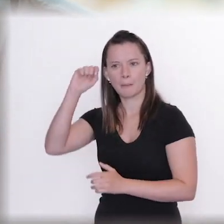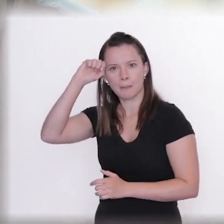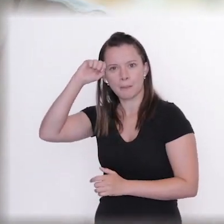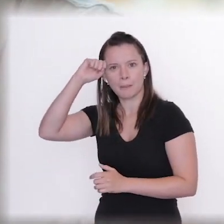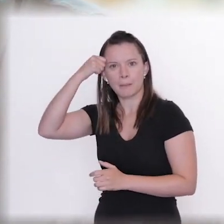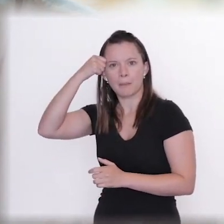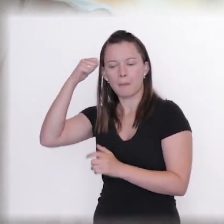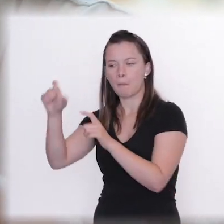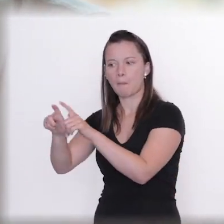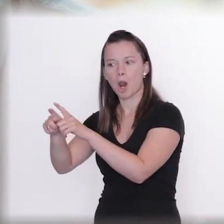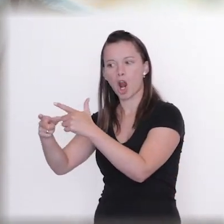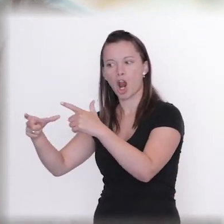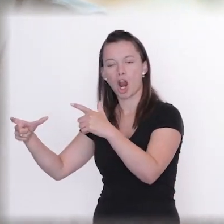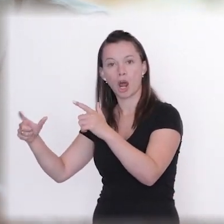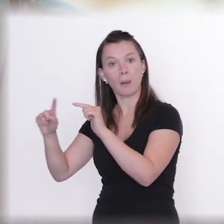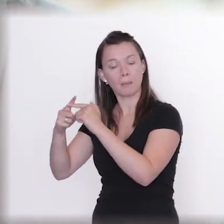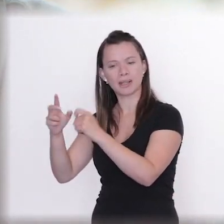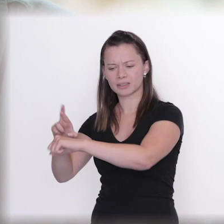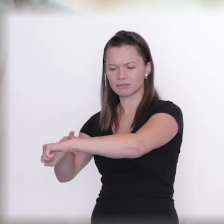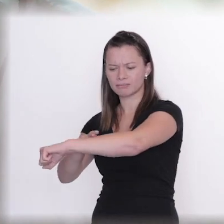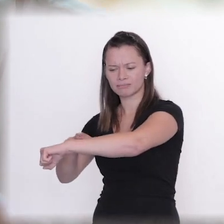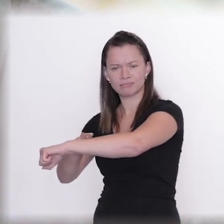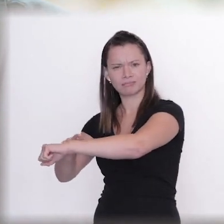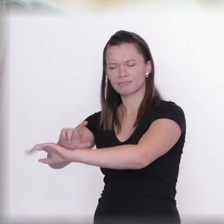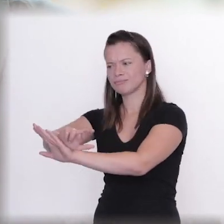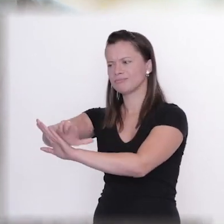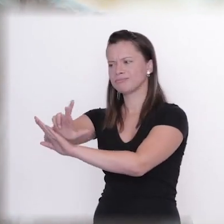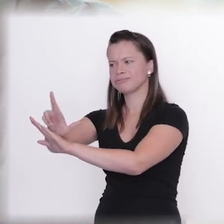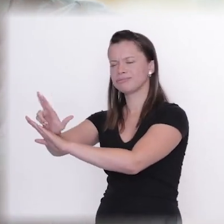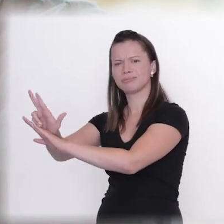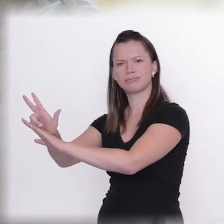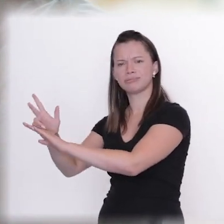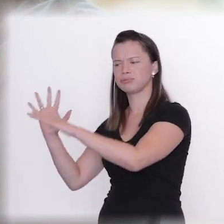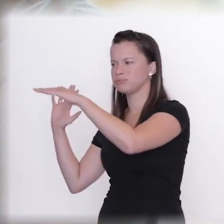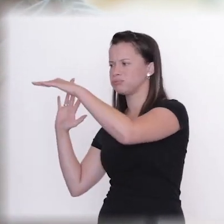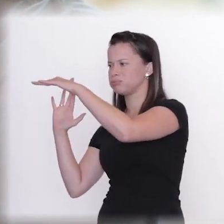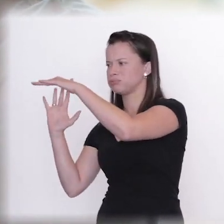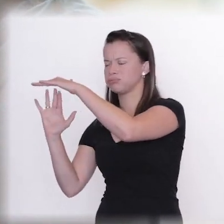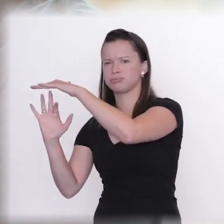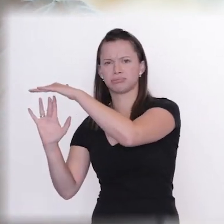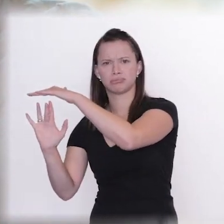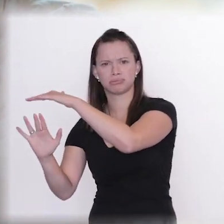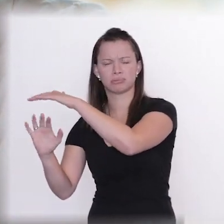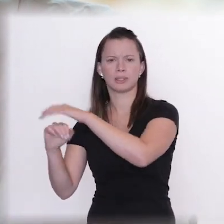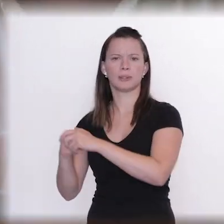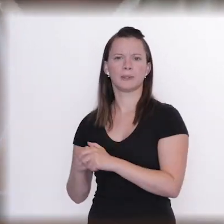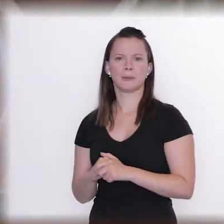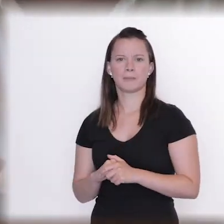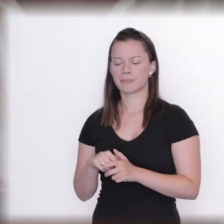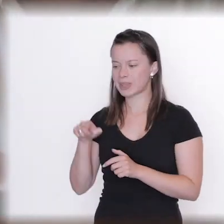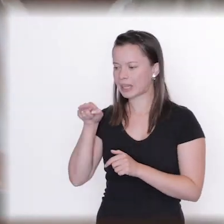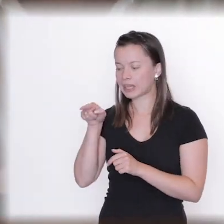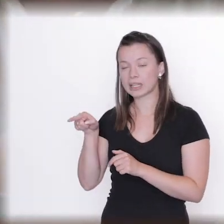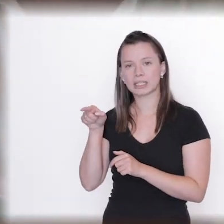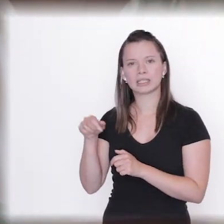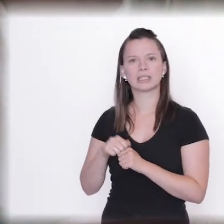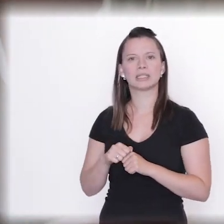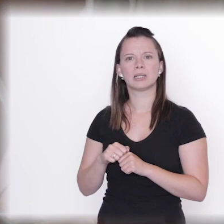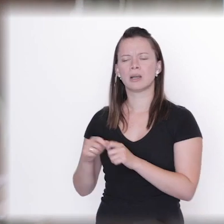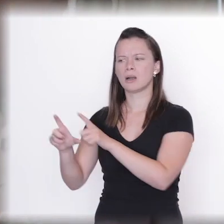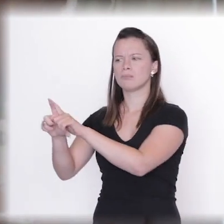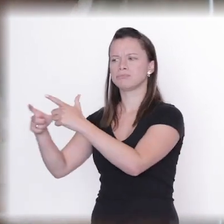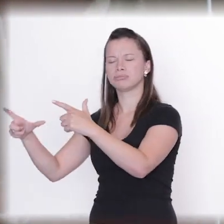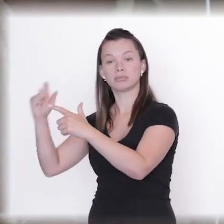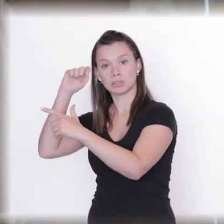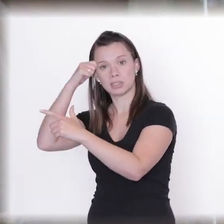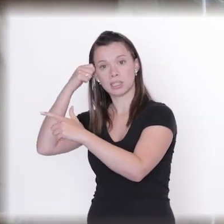grande, mas você também tem indígena, branco pobre, imigrante. Então, a classe trabalhadora brasileira, ela tem uma maioria negra,